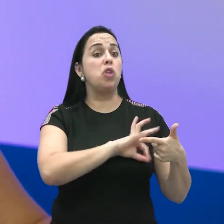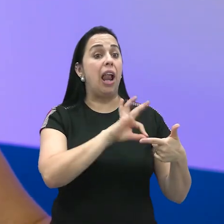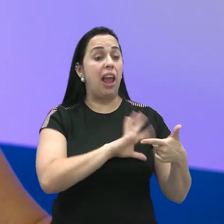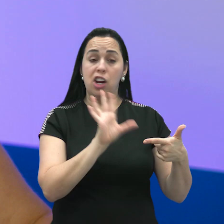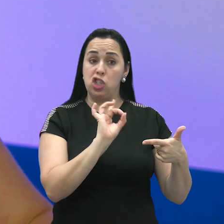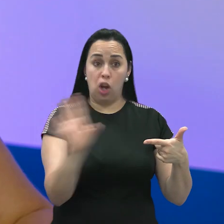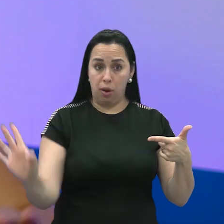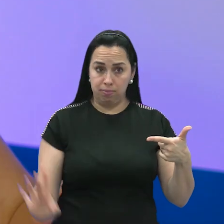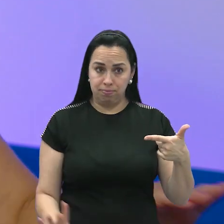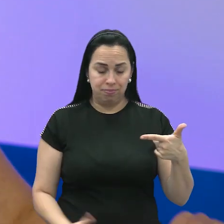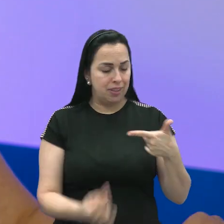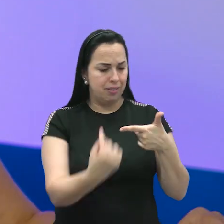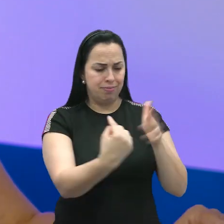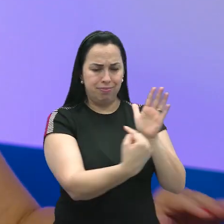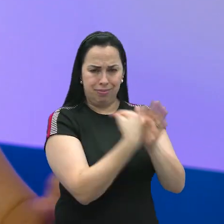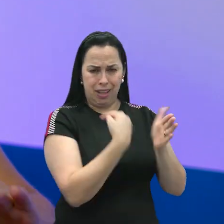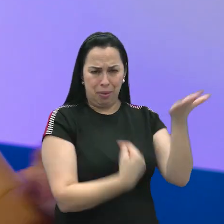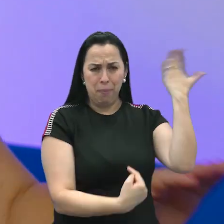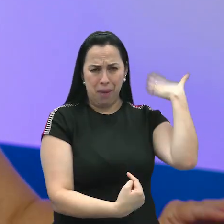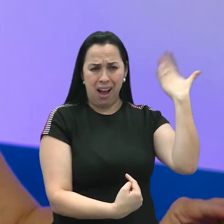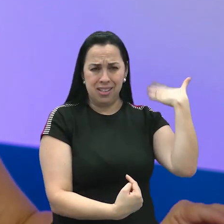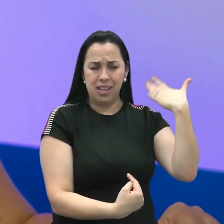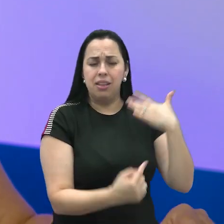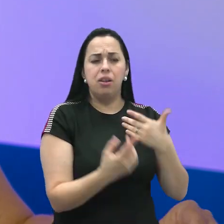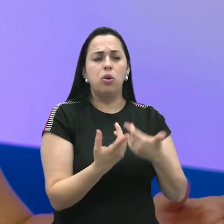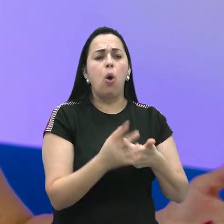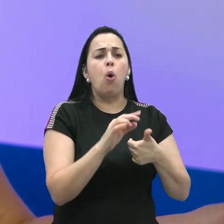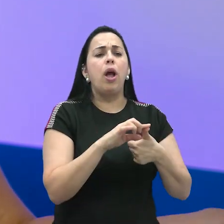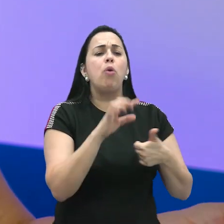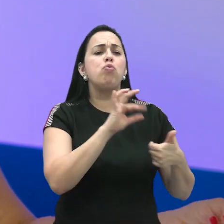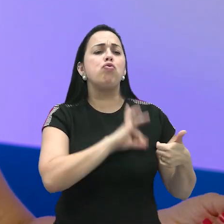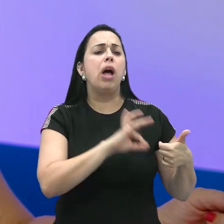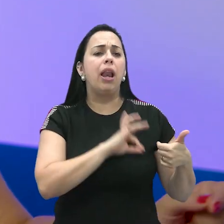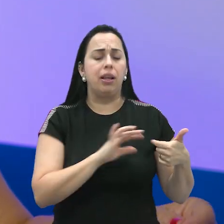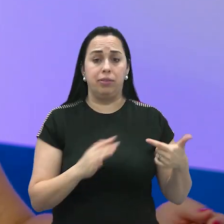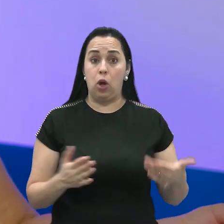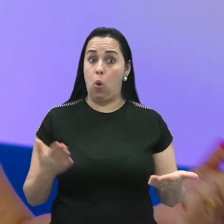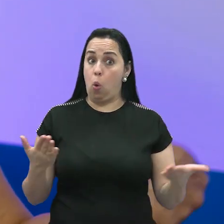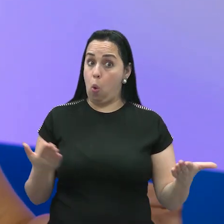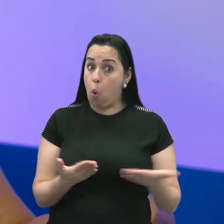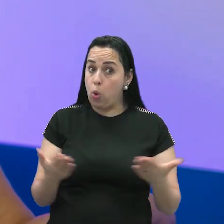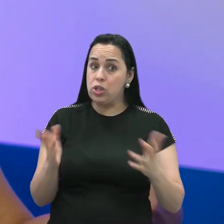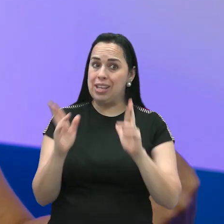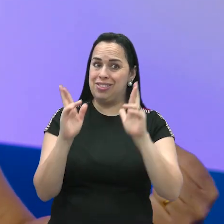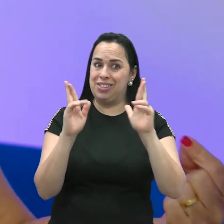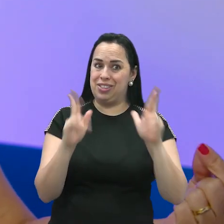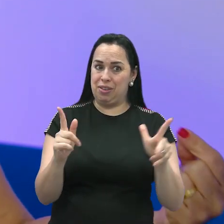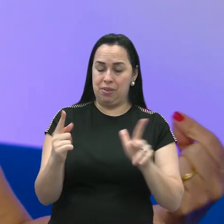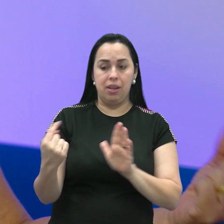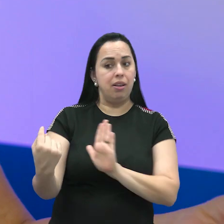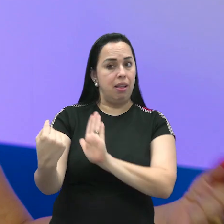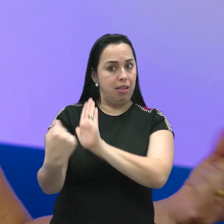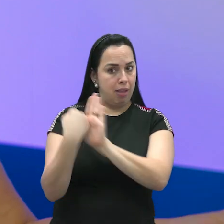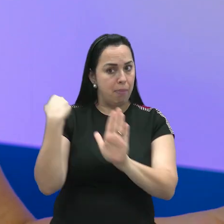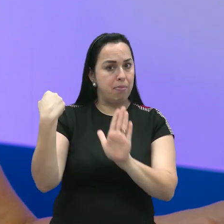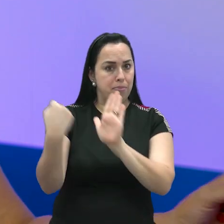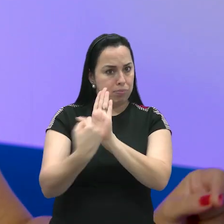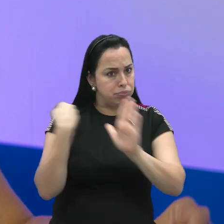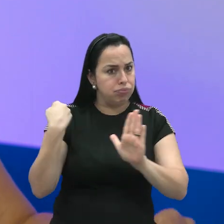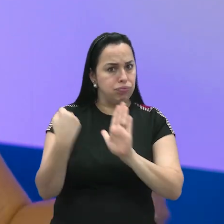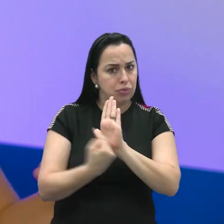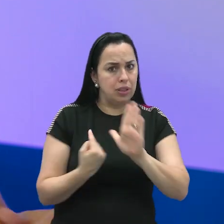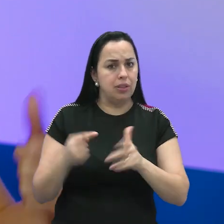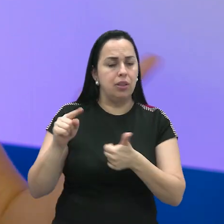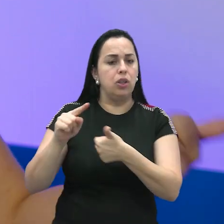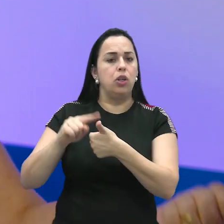ganhar. Então essa era a pergunta básica, né? Ah, mas qual é o meu salário? Hoje os questionamentos também abrangem,